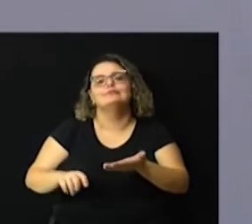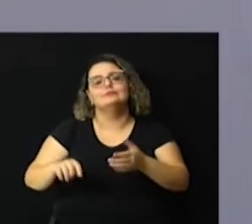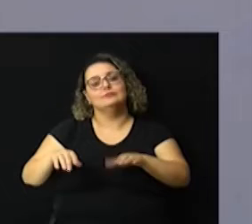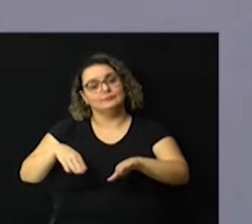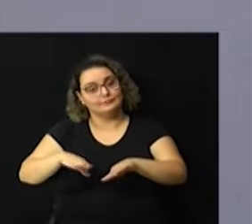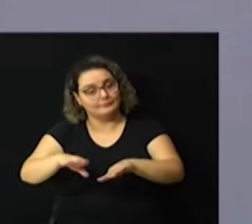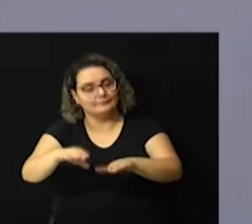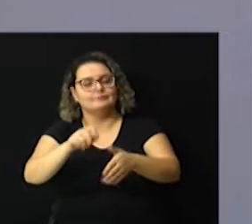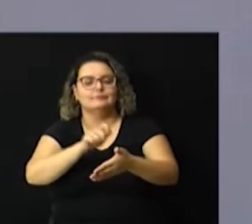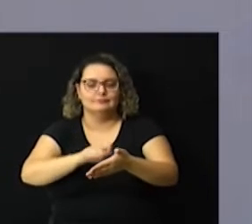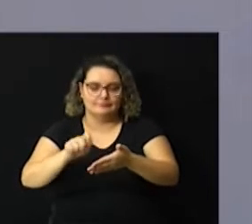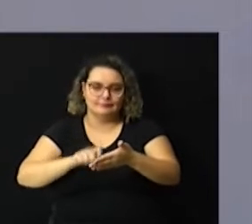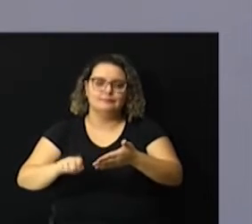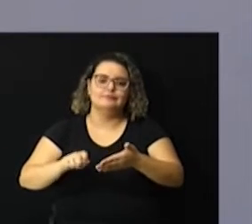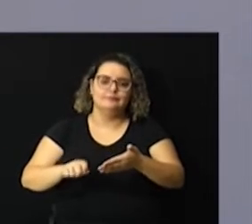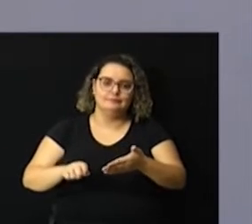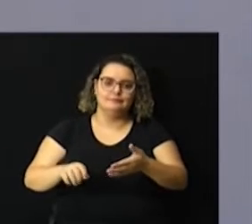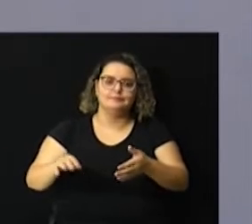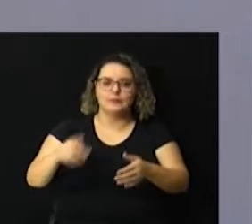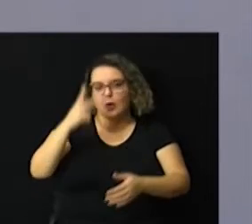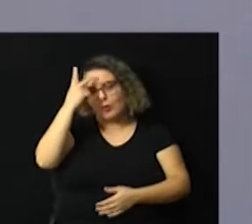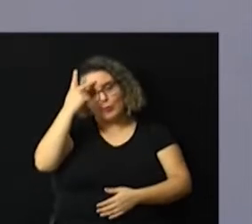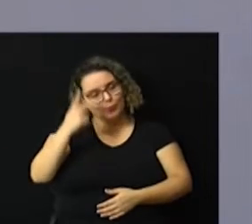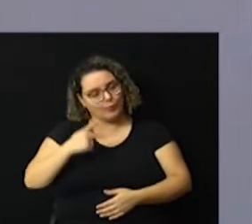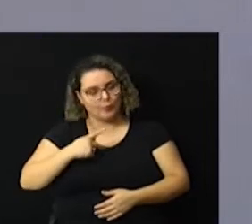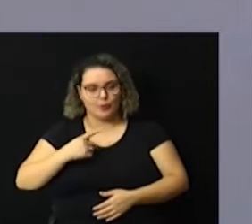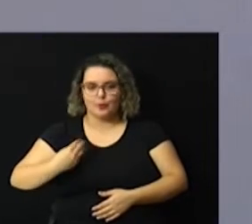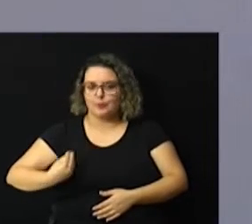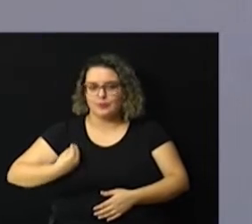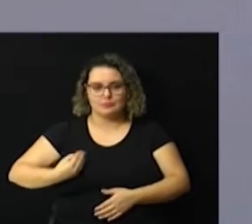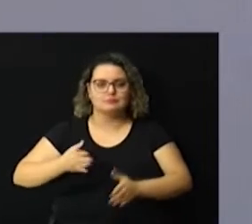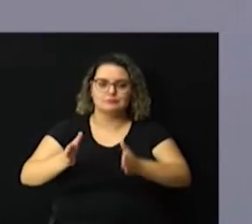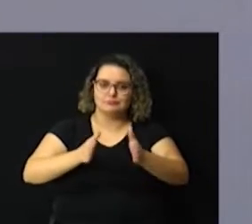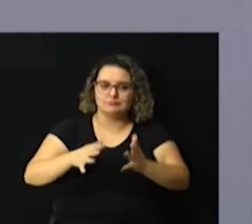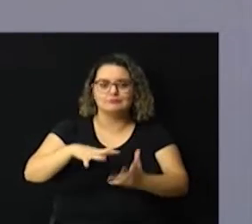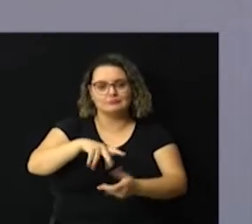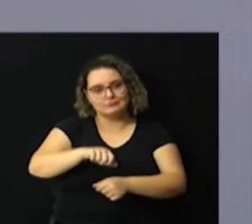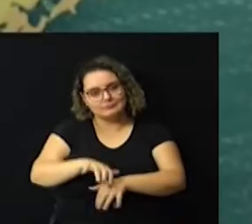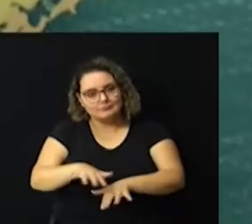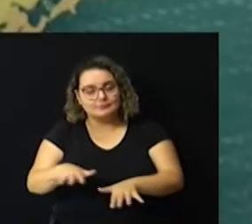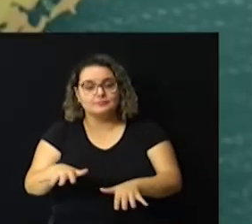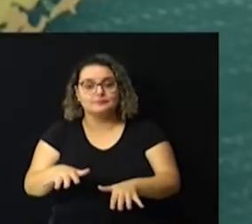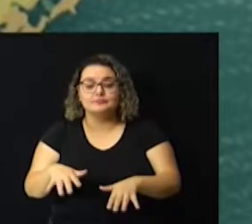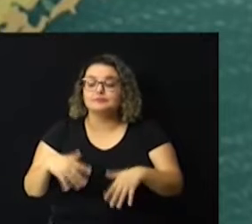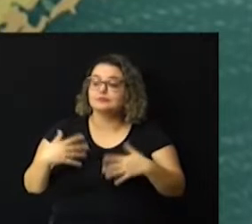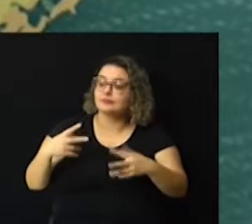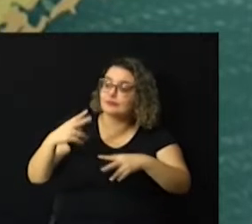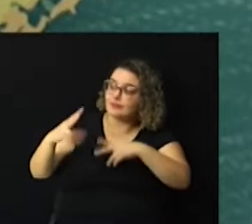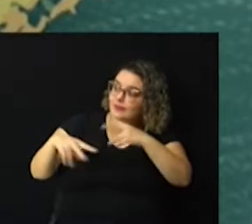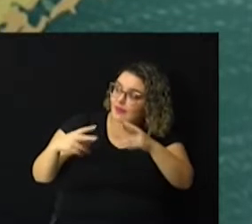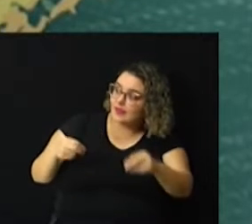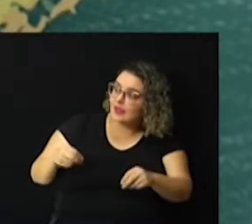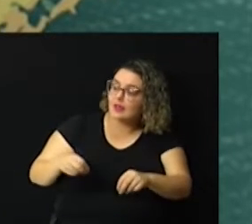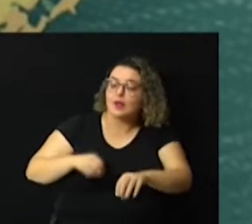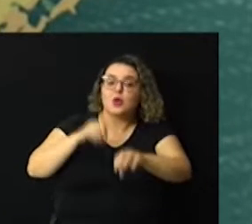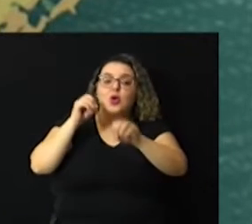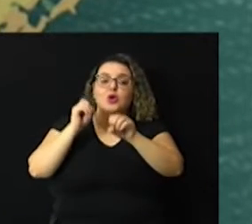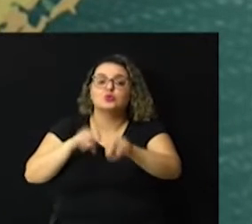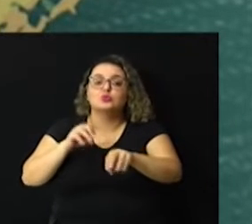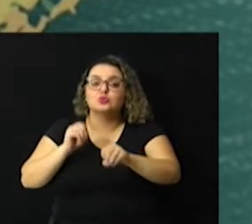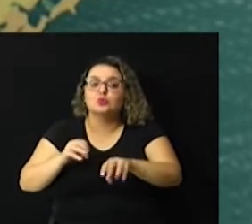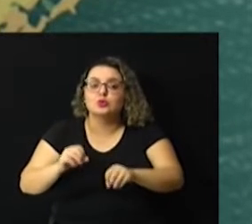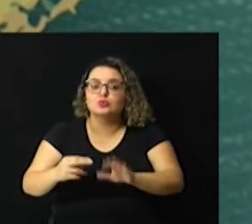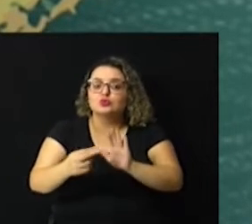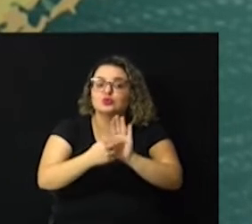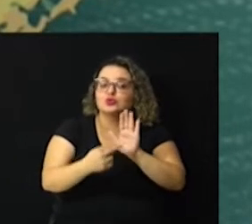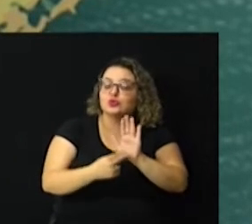próprios cadernos e escreverem as próprias memórias nesse período de pandemia. Bom, é o prêmio Educador Nota 10,